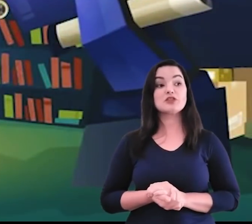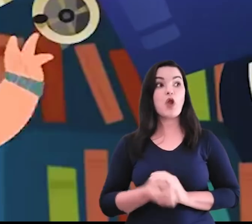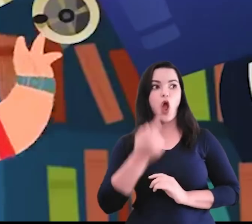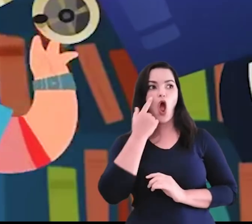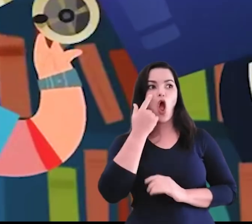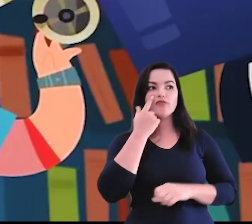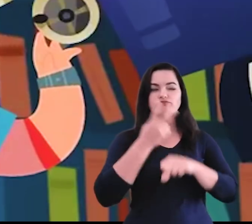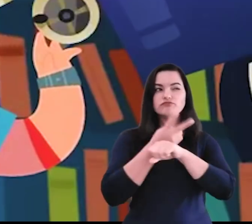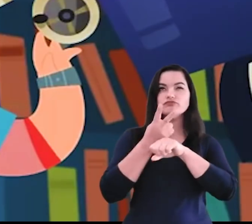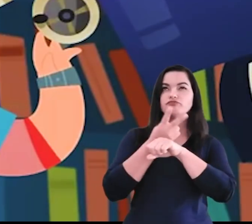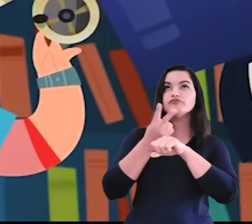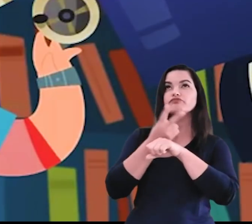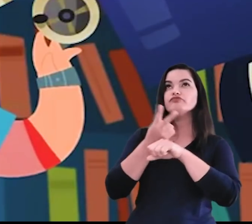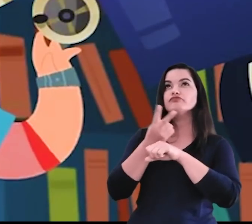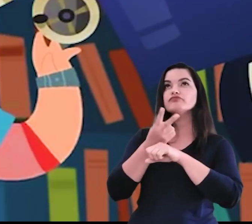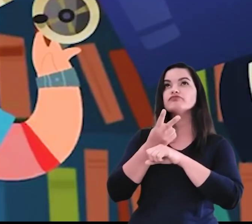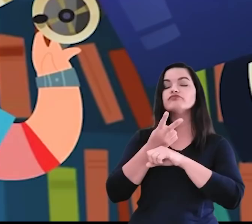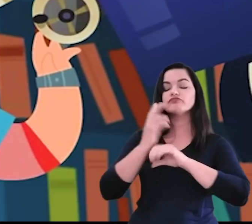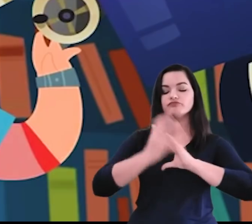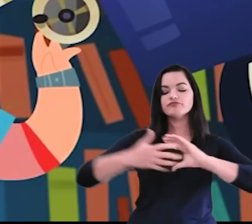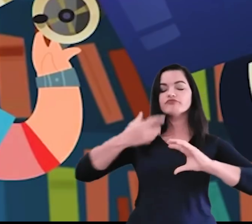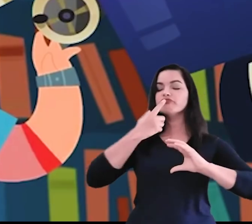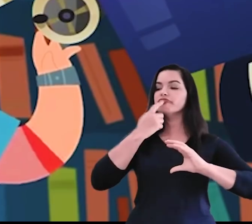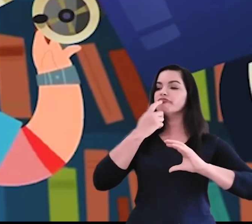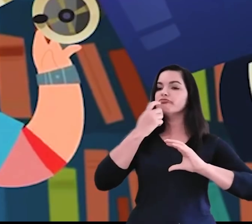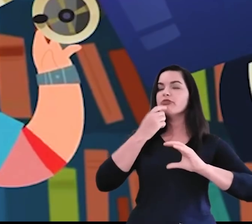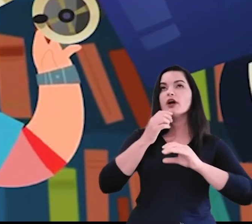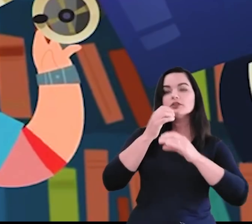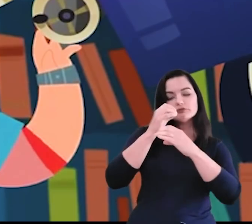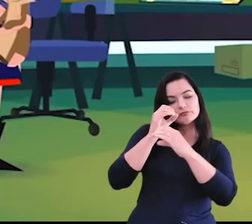Vamos procurar Marte.